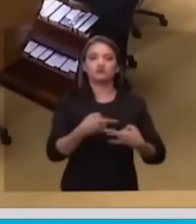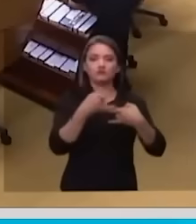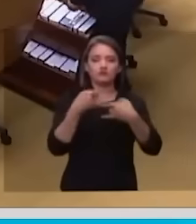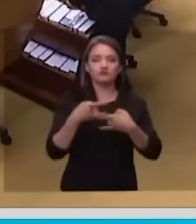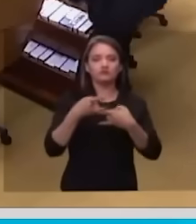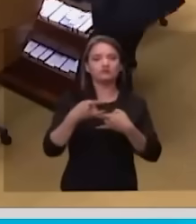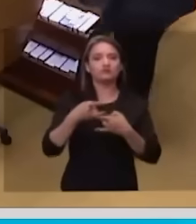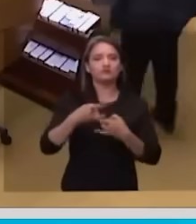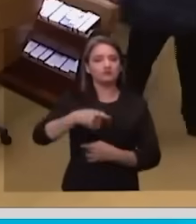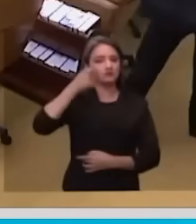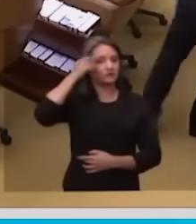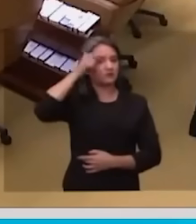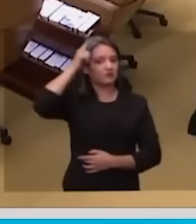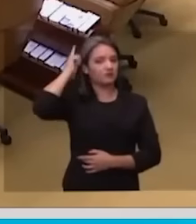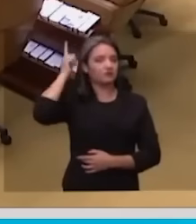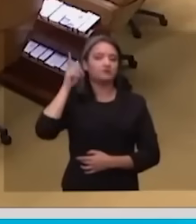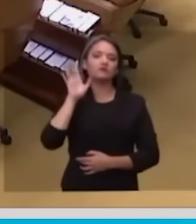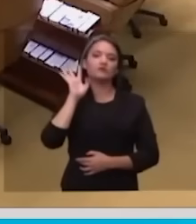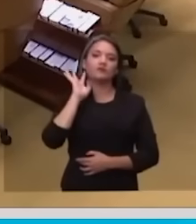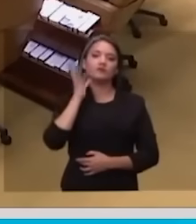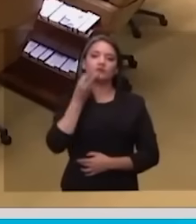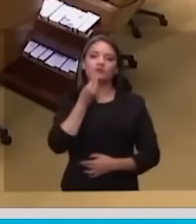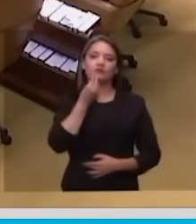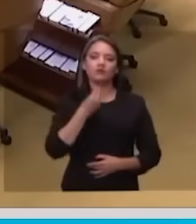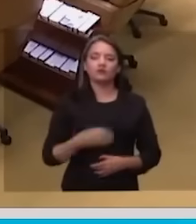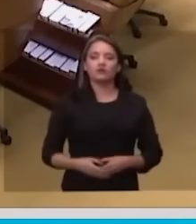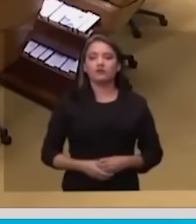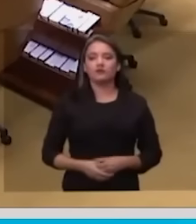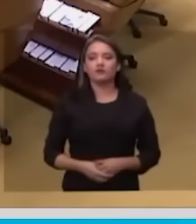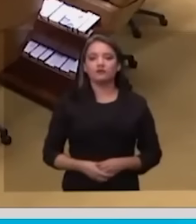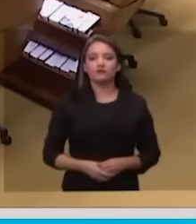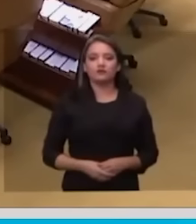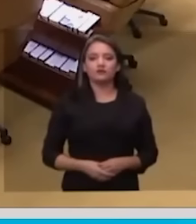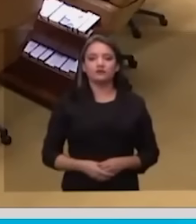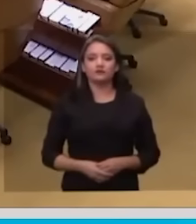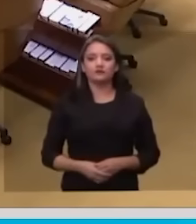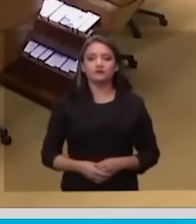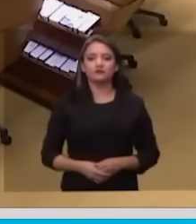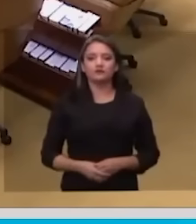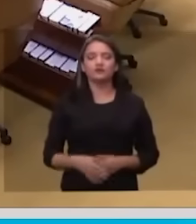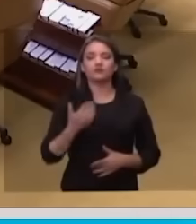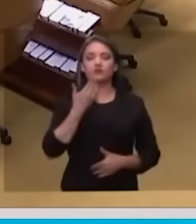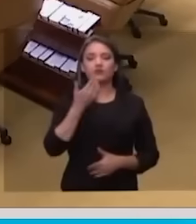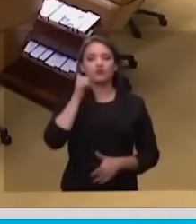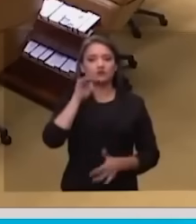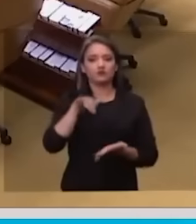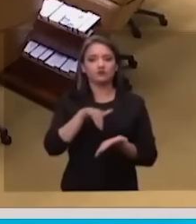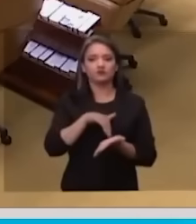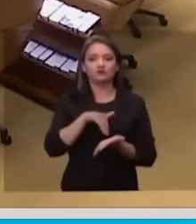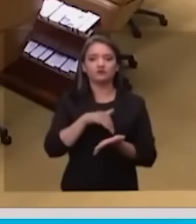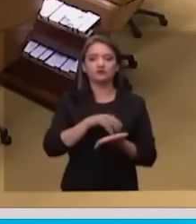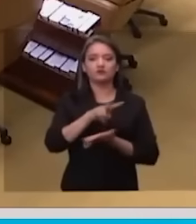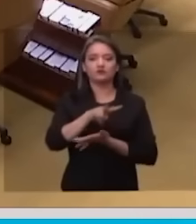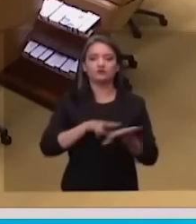esse rascunho para tentar entender e conseguir o número suficiente de votos. Chegam a falar em 51